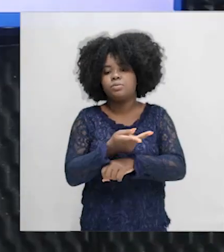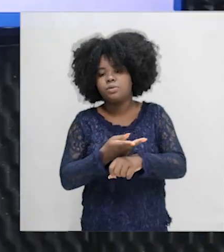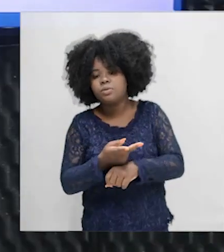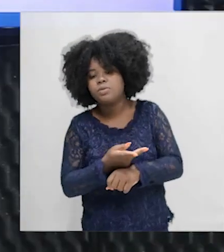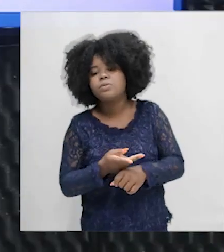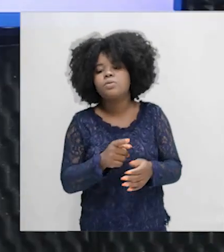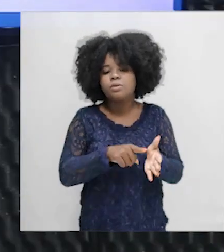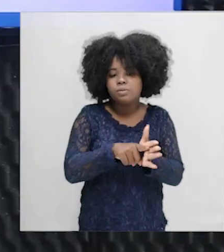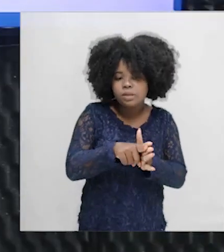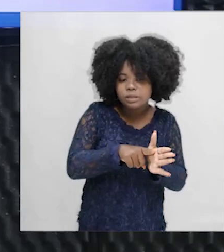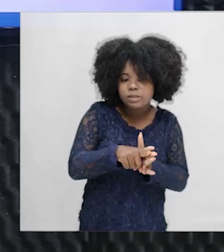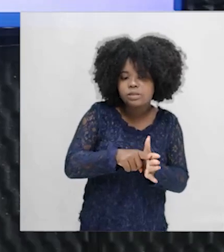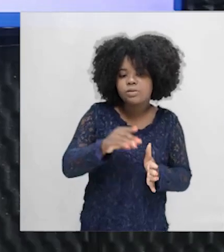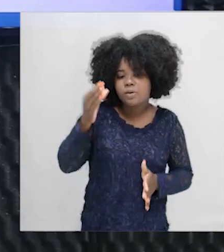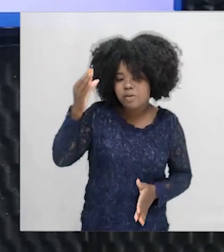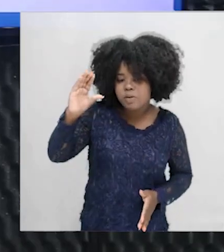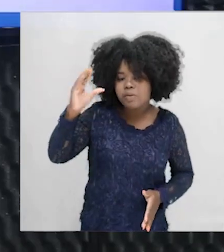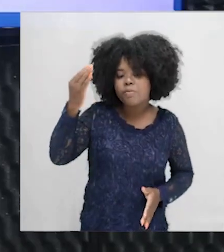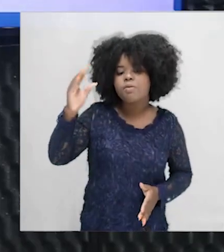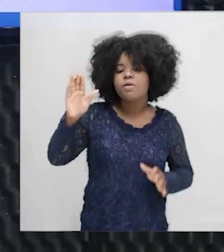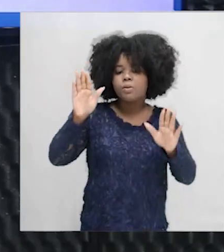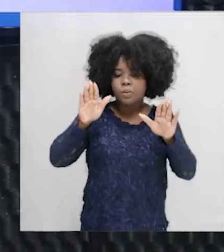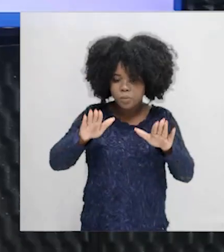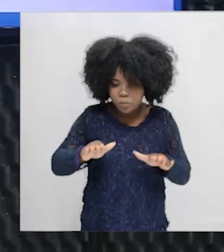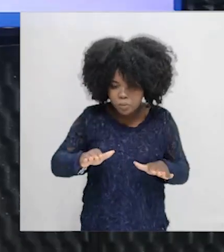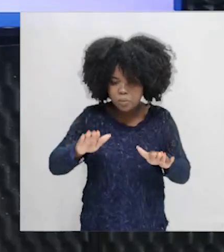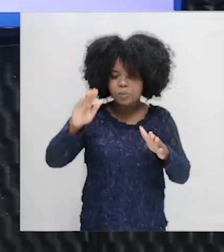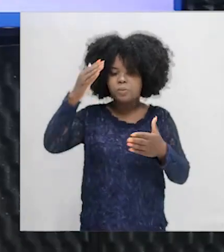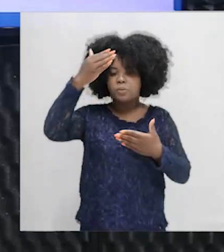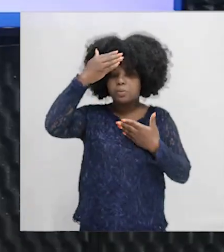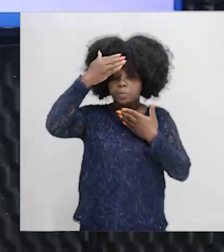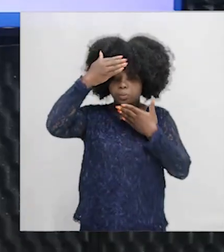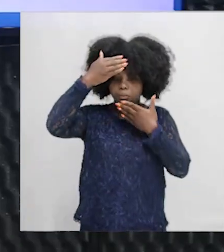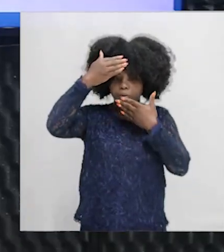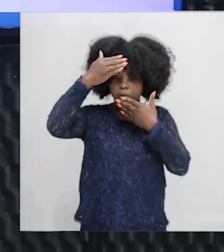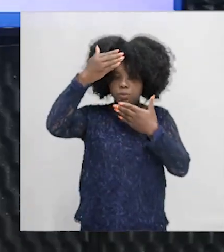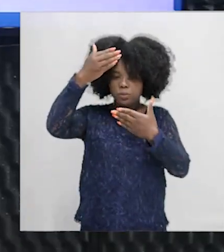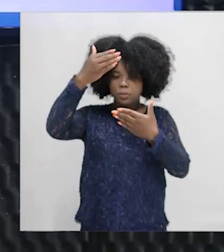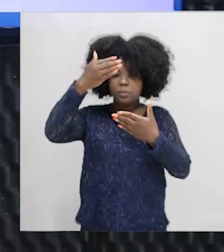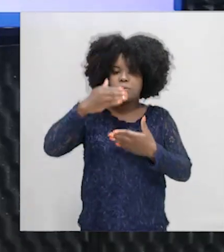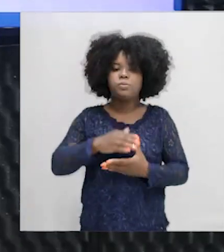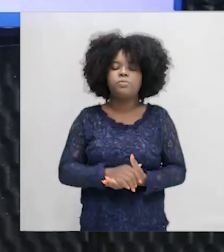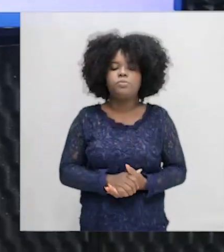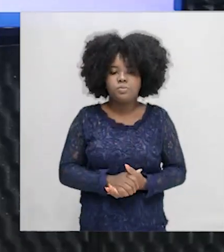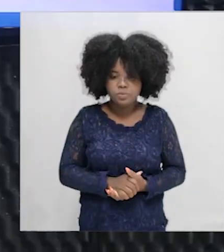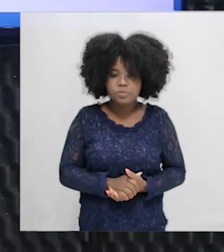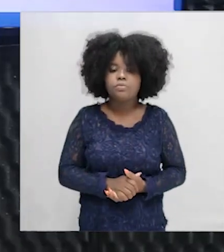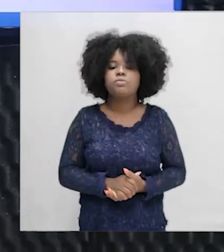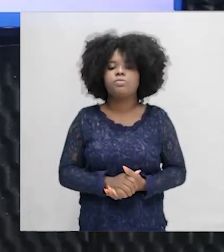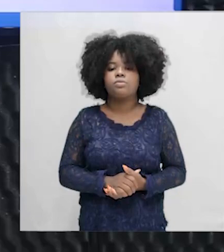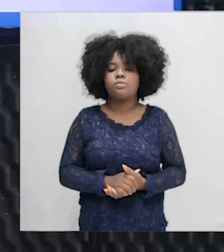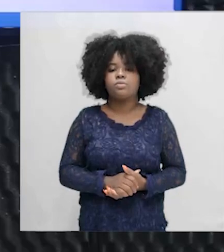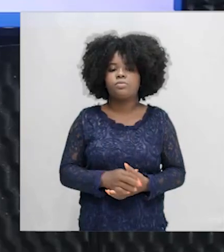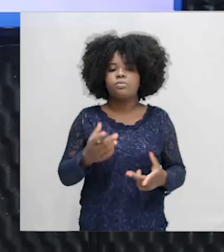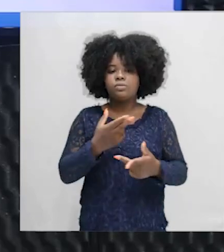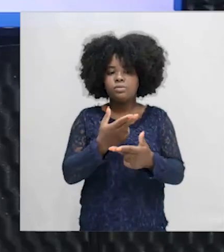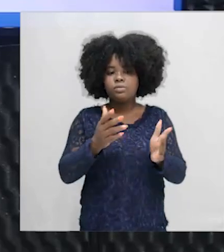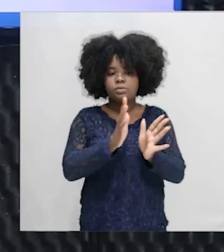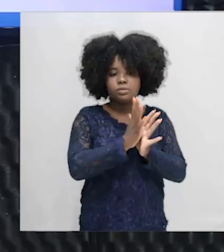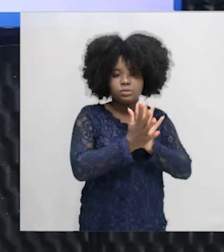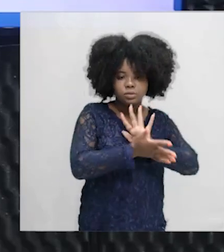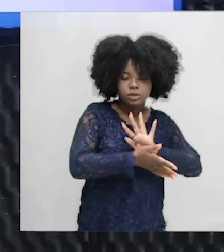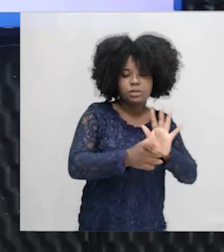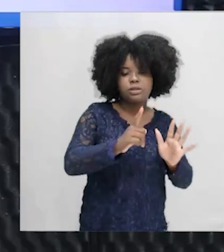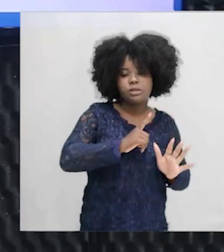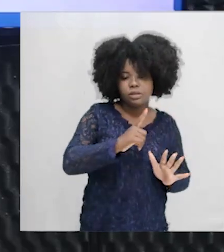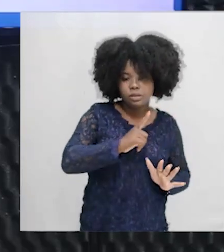islâmica, até porque, mesmo com todos os preceitos e preconceitos que a gente tem em função de uma série de desinformações e